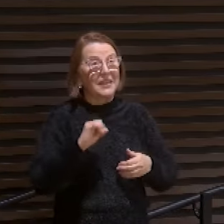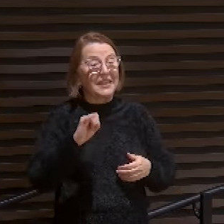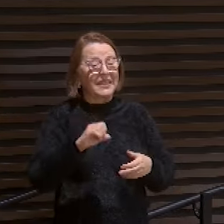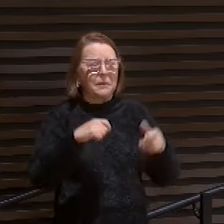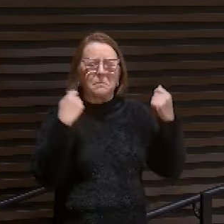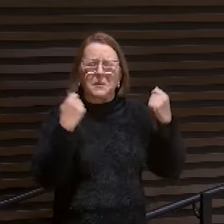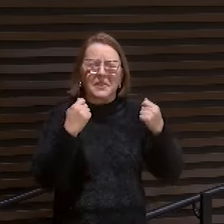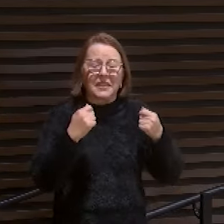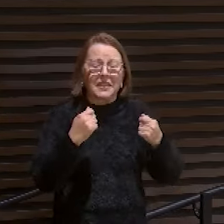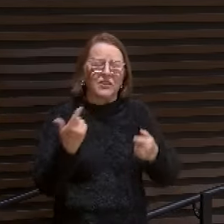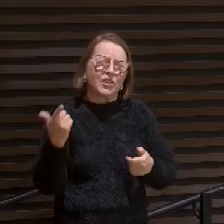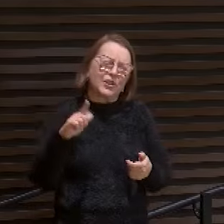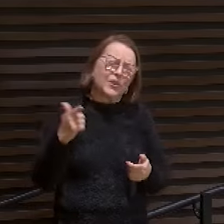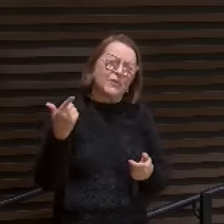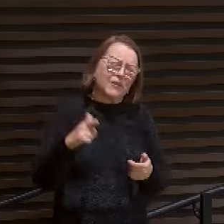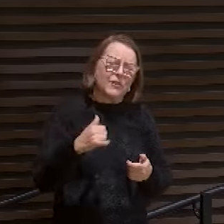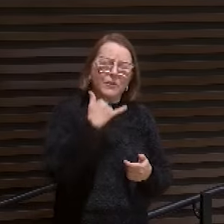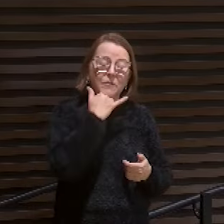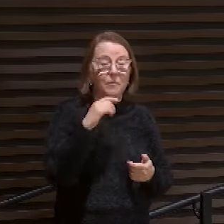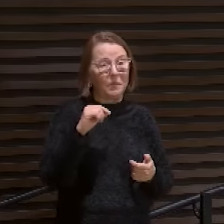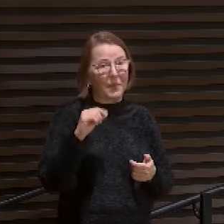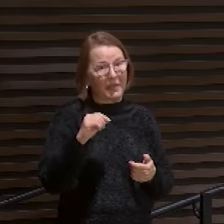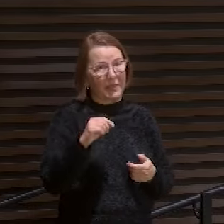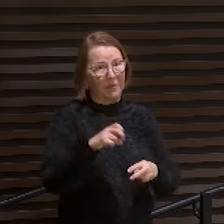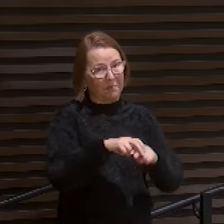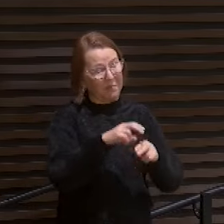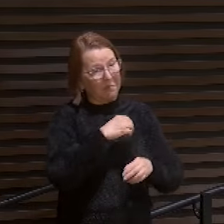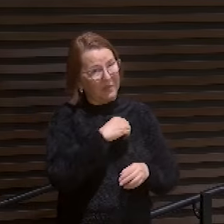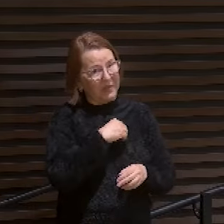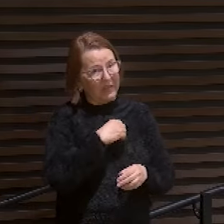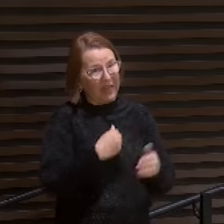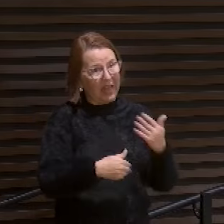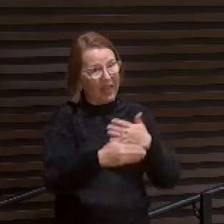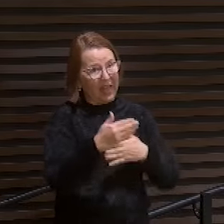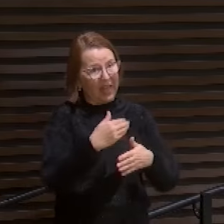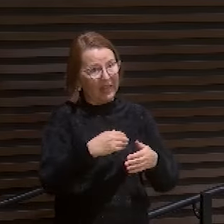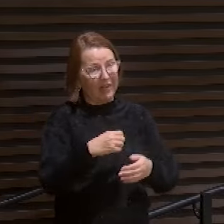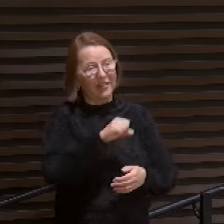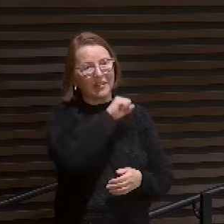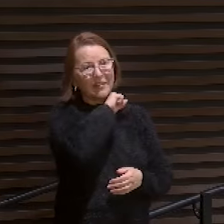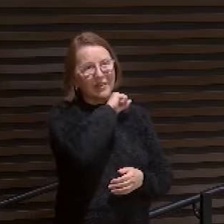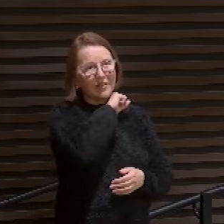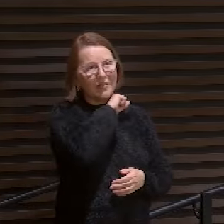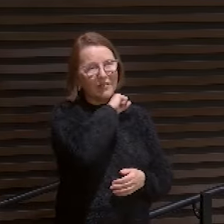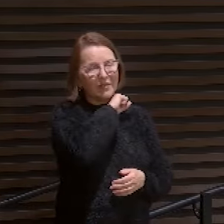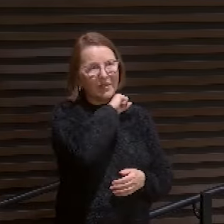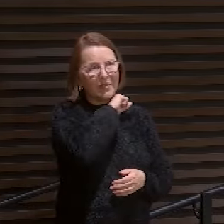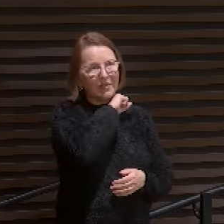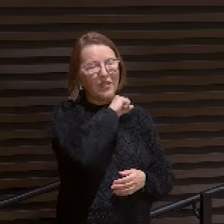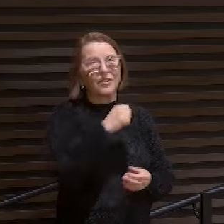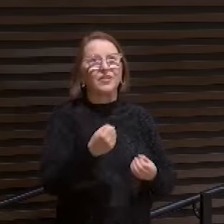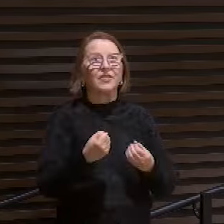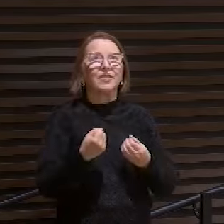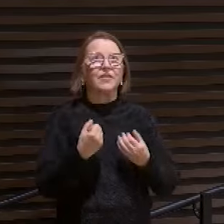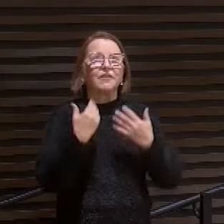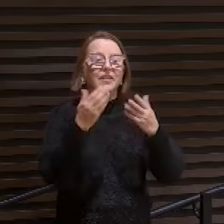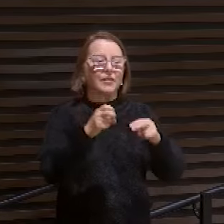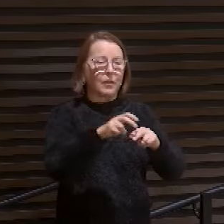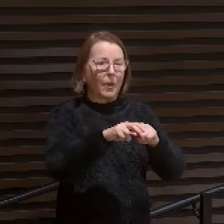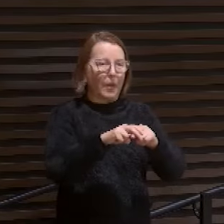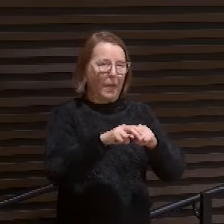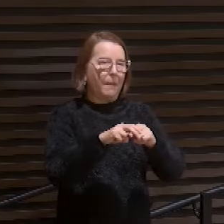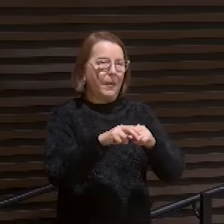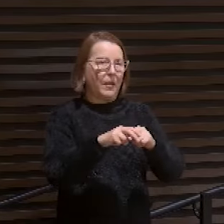repetir o perdão dos pecados através daqueles sacrifícios que é oferecido pelo